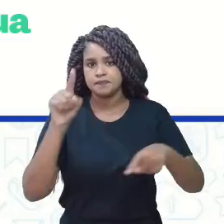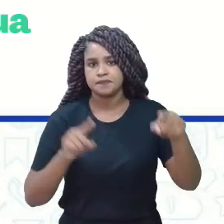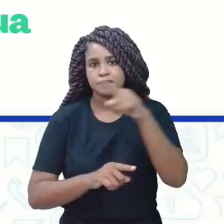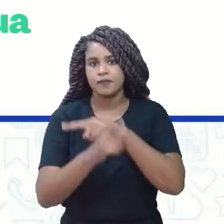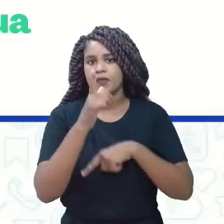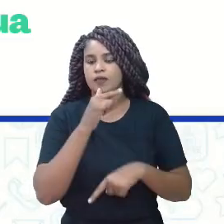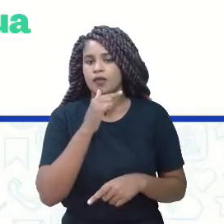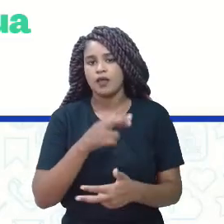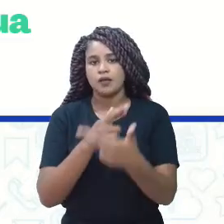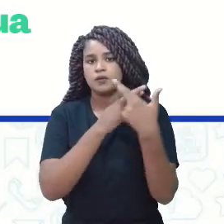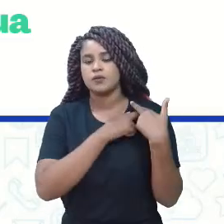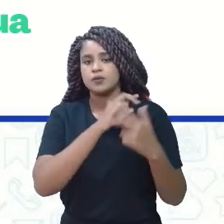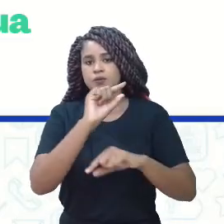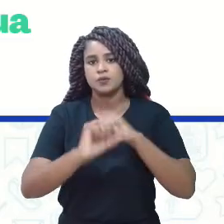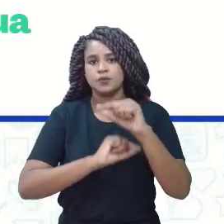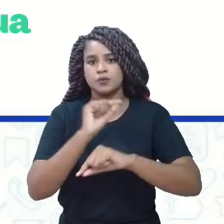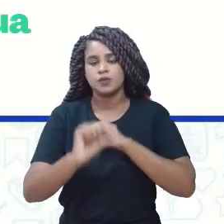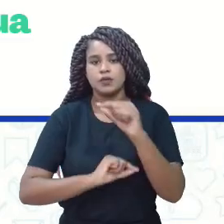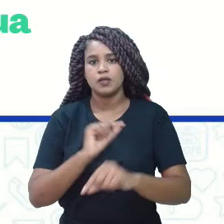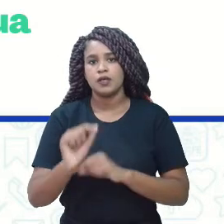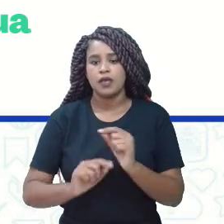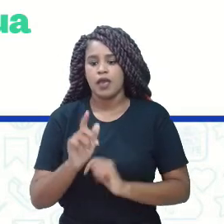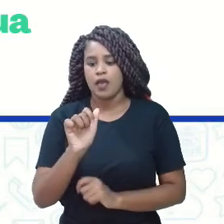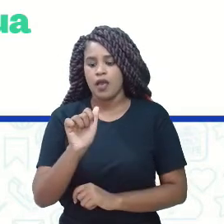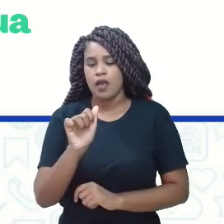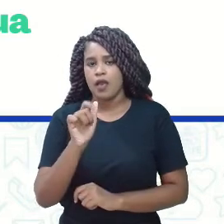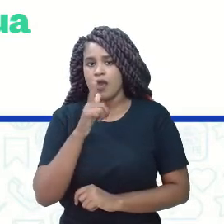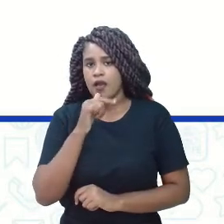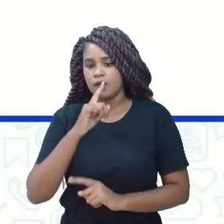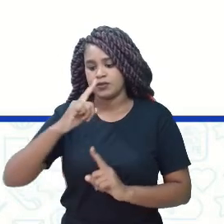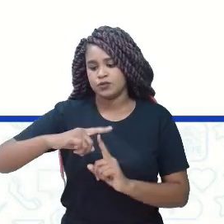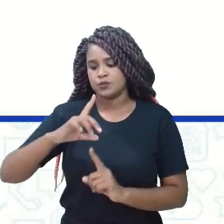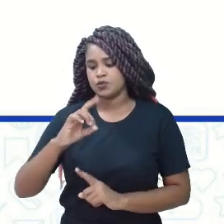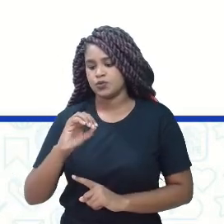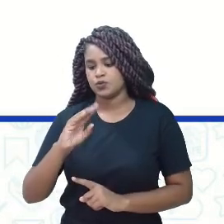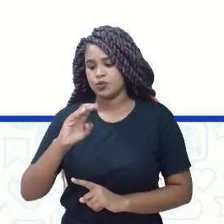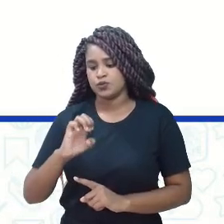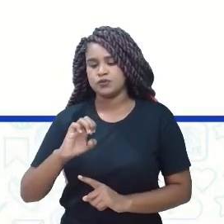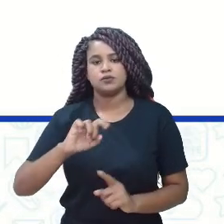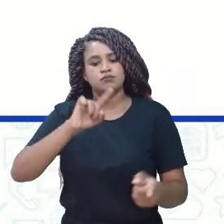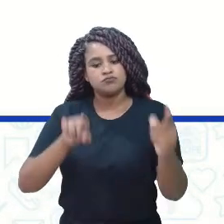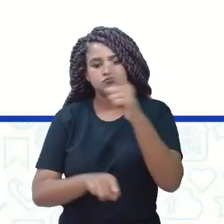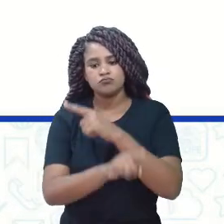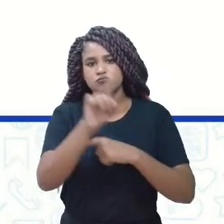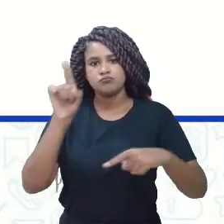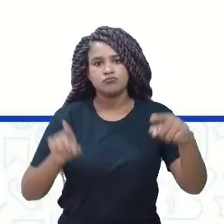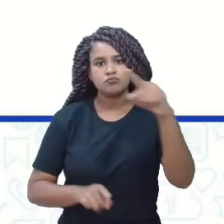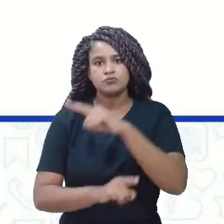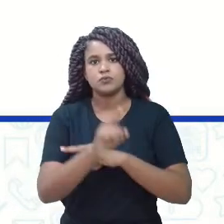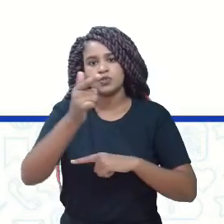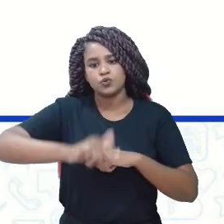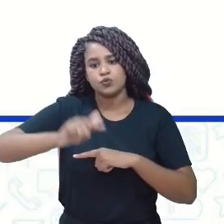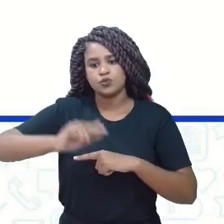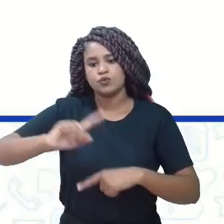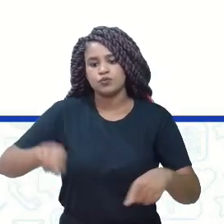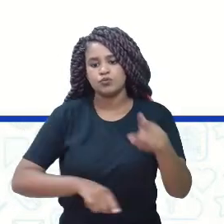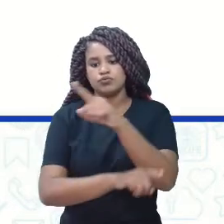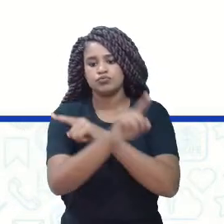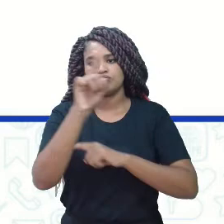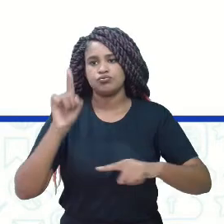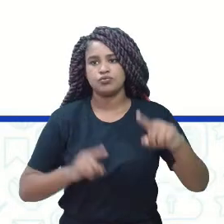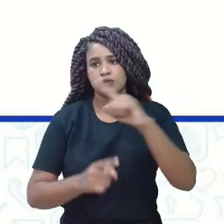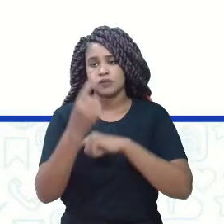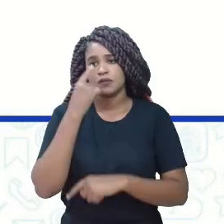responsável pela reposição de água doce no mundo, ok? Então, vamos entender aí, né, professor Gilson, como é que